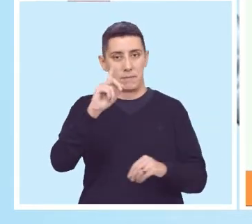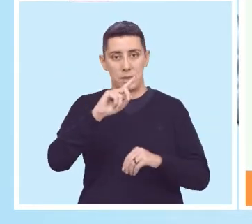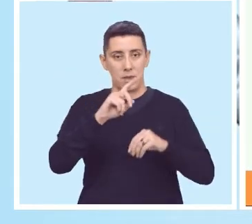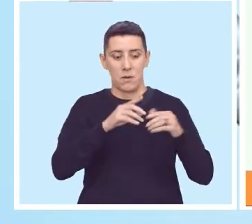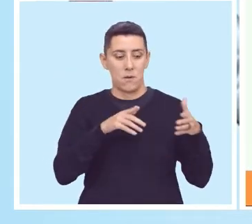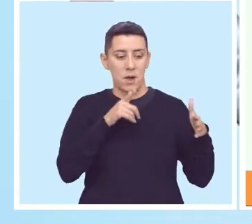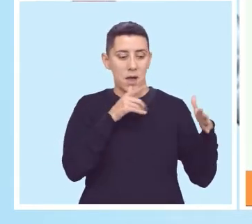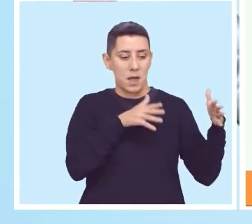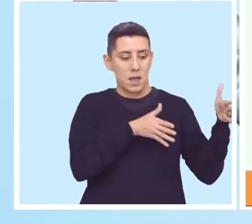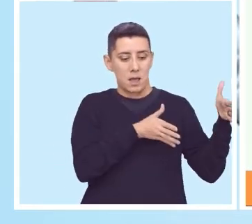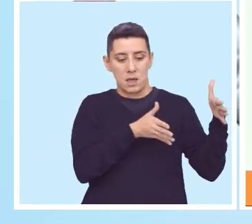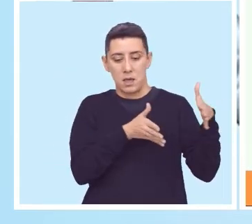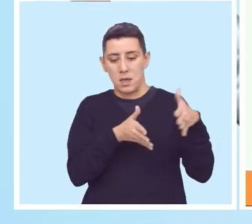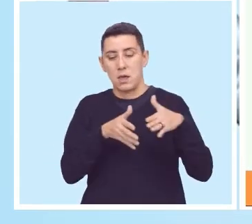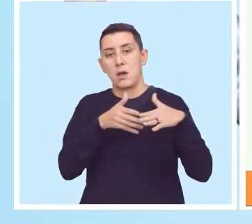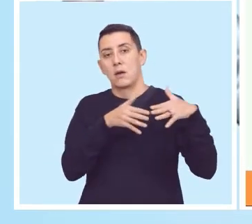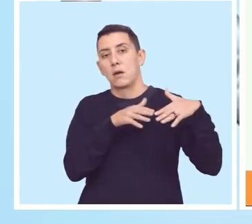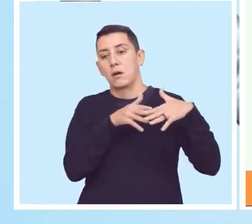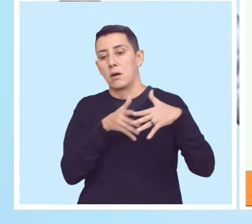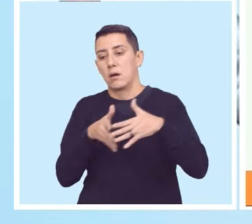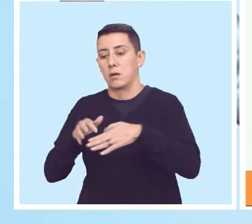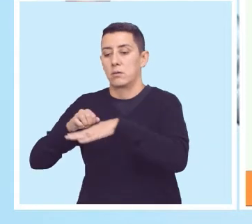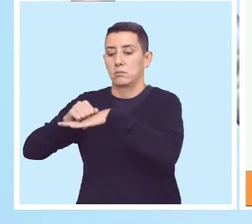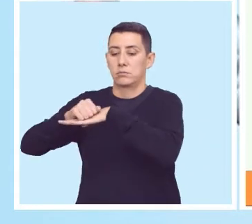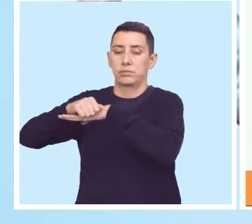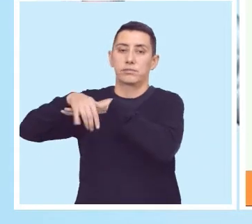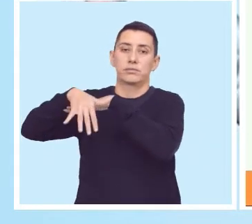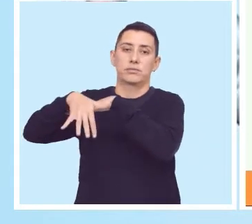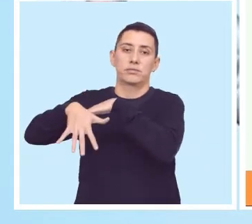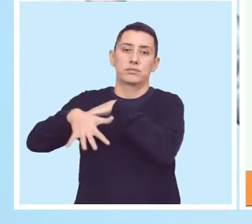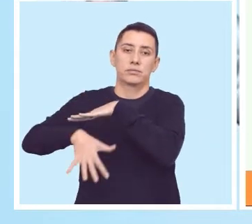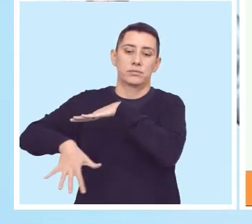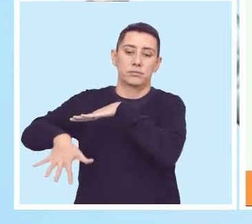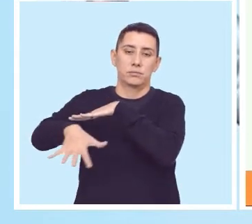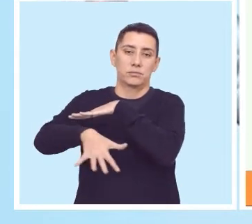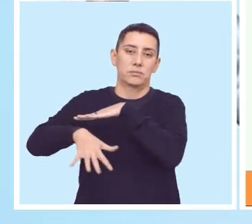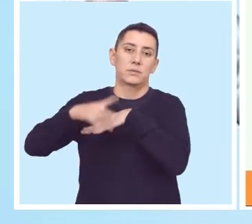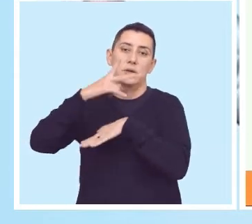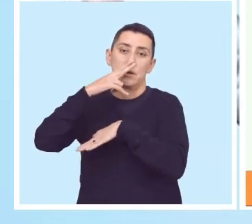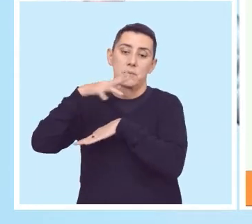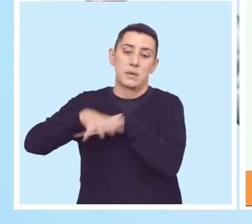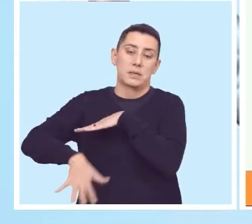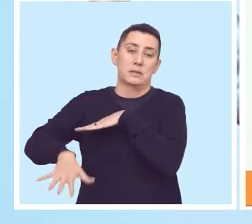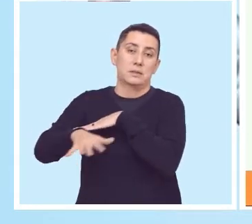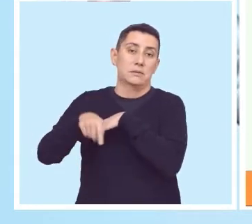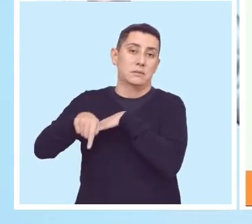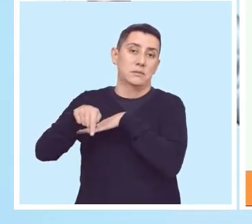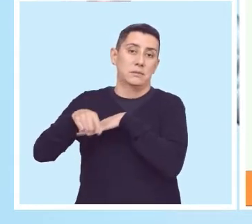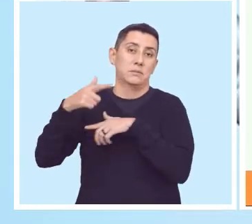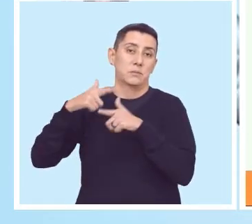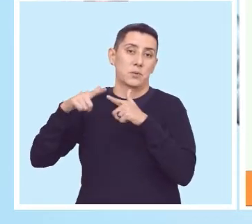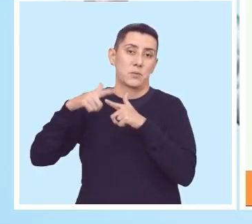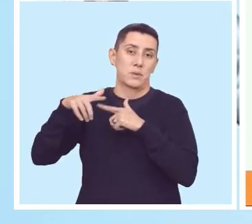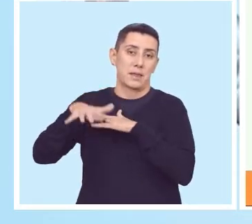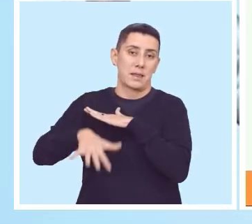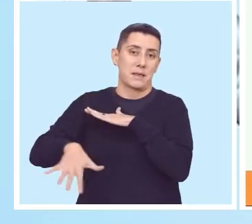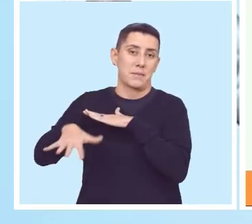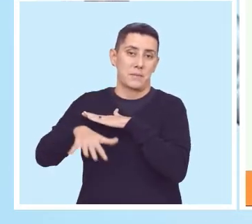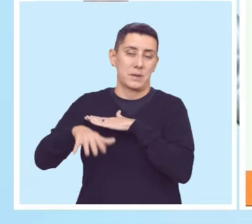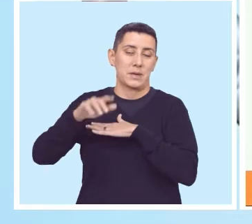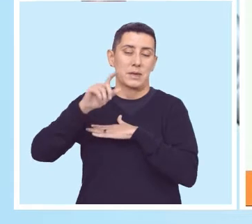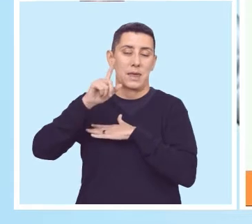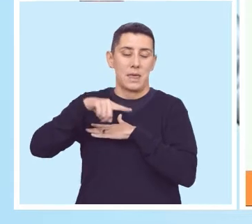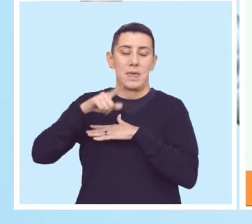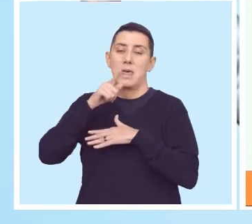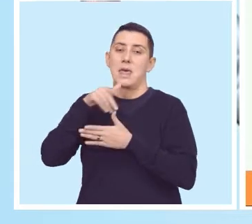para a foz do Igarapé e, de repente, ele está todo acumulado ali na bacia do Educandos, que está ali pelo Rio